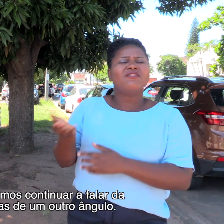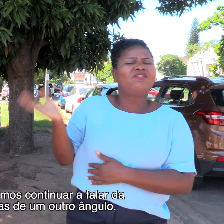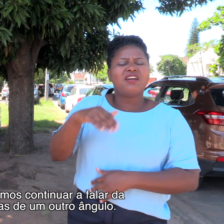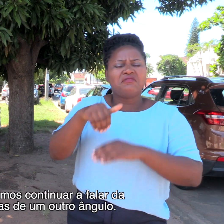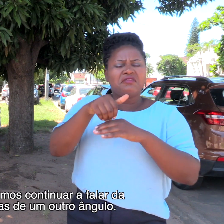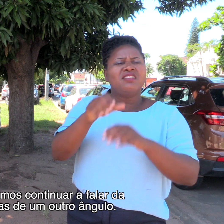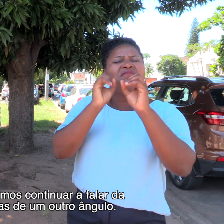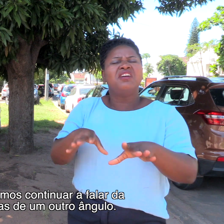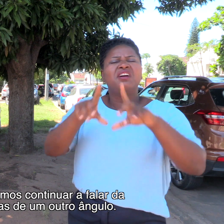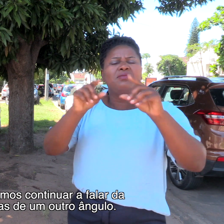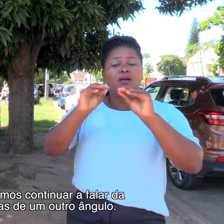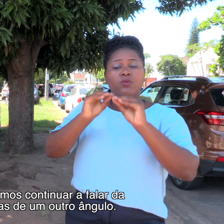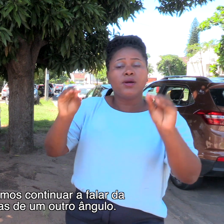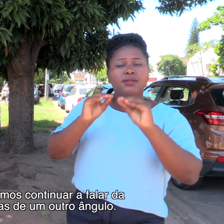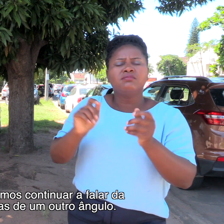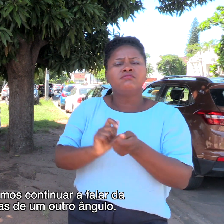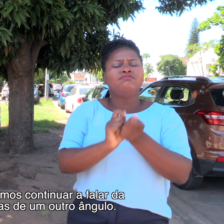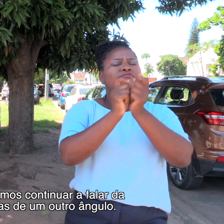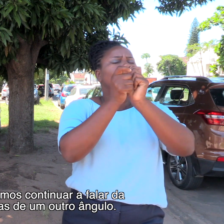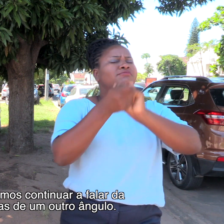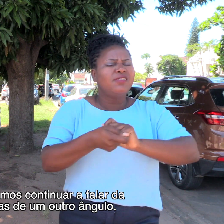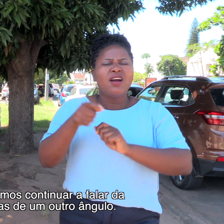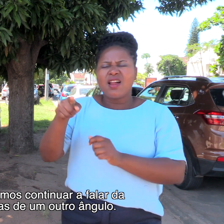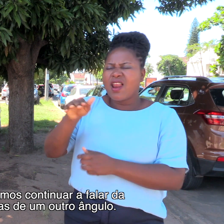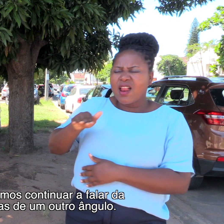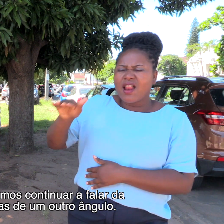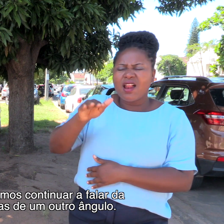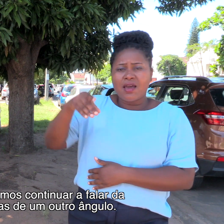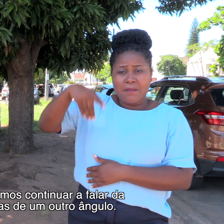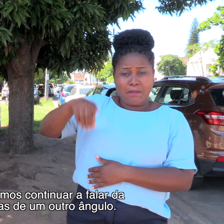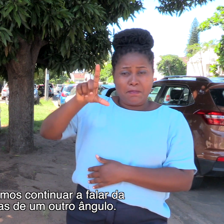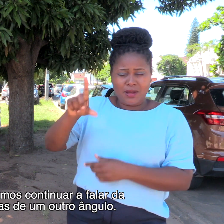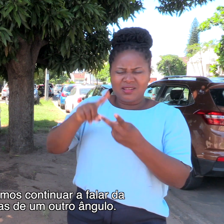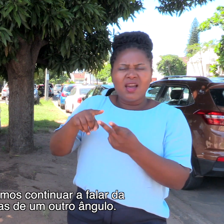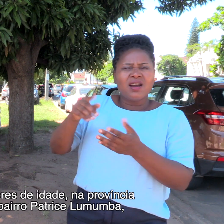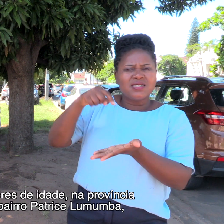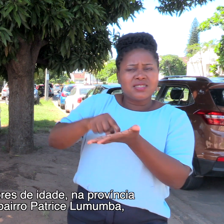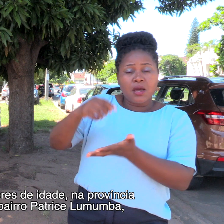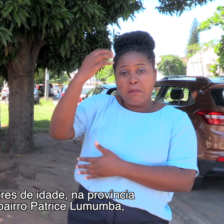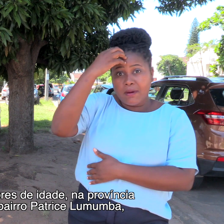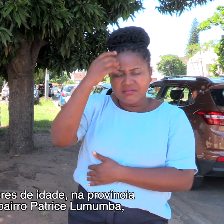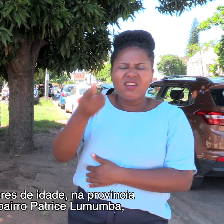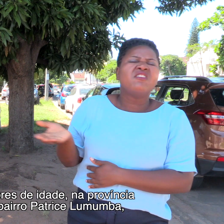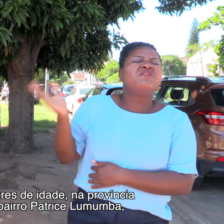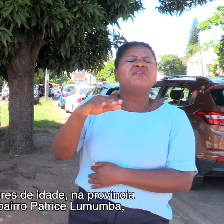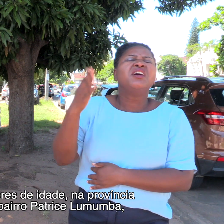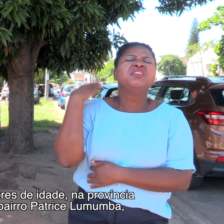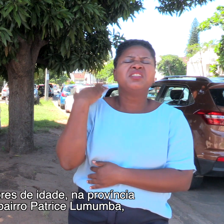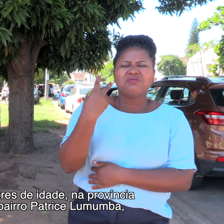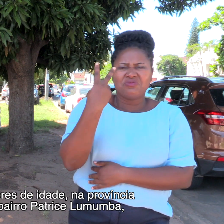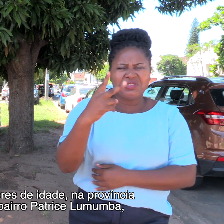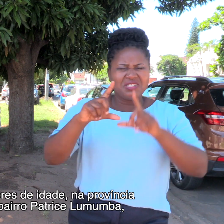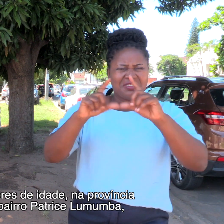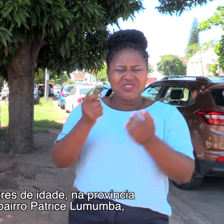Neste bloco, vamos continuar a falar da educação, mas de um outro ângulo. Duas irmãs menores de